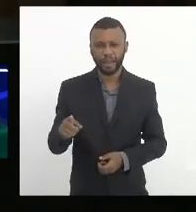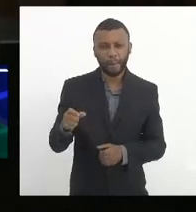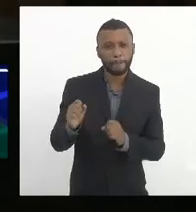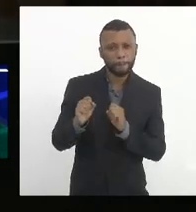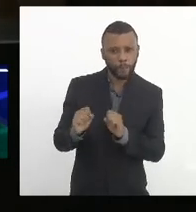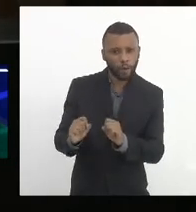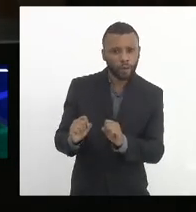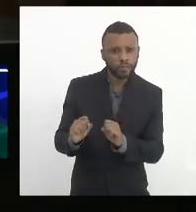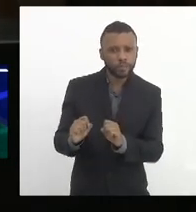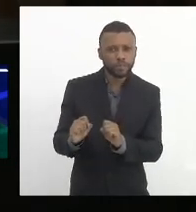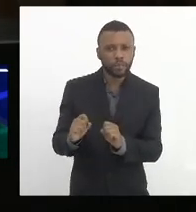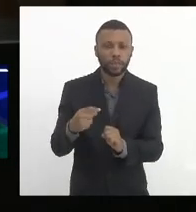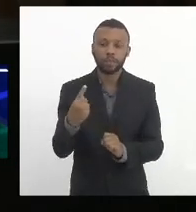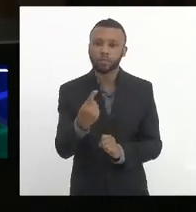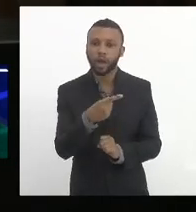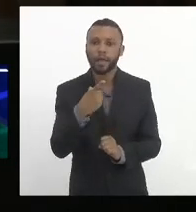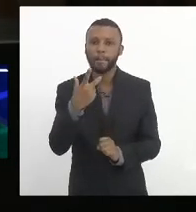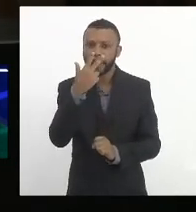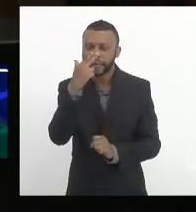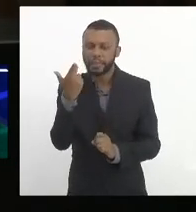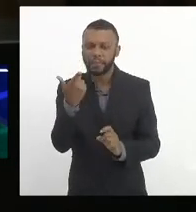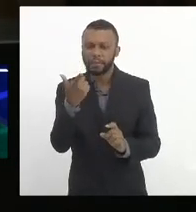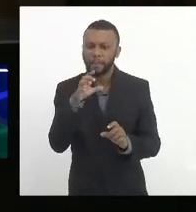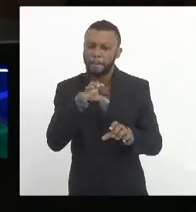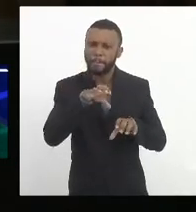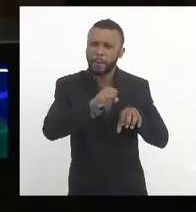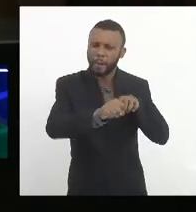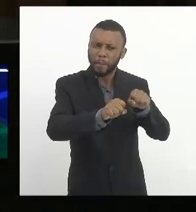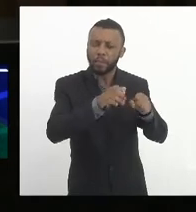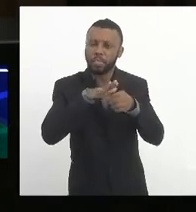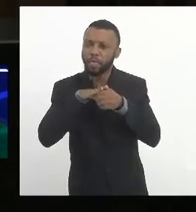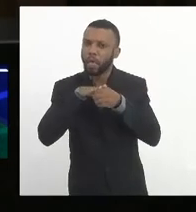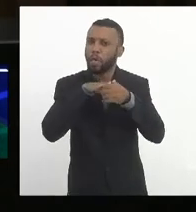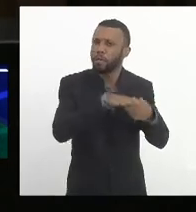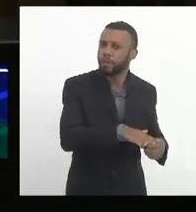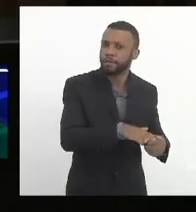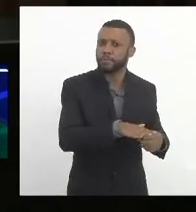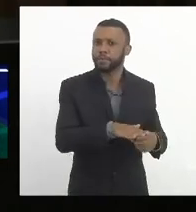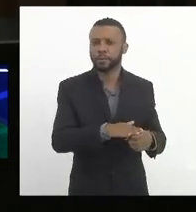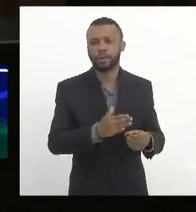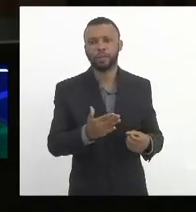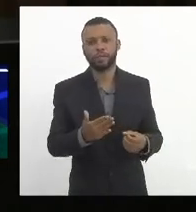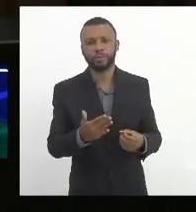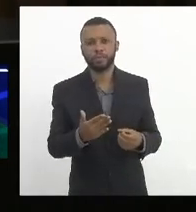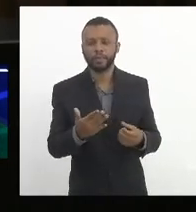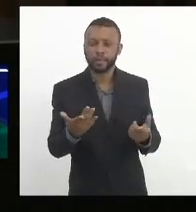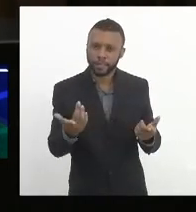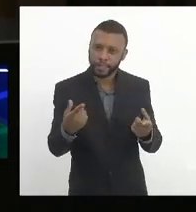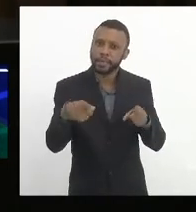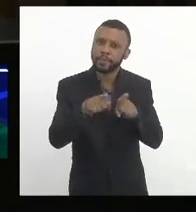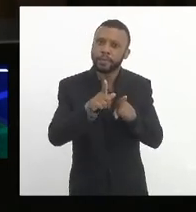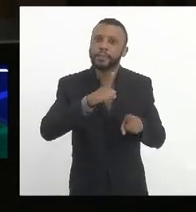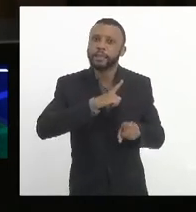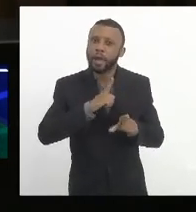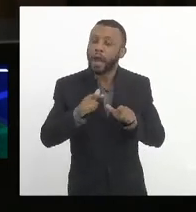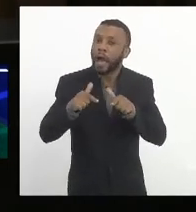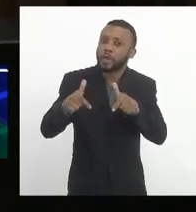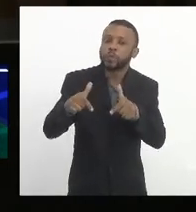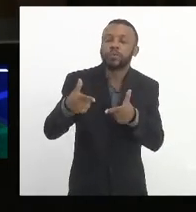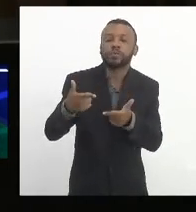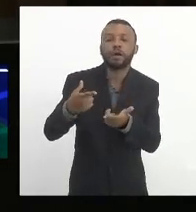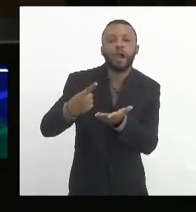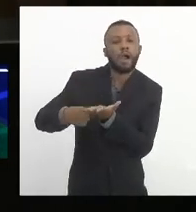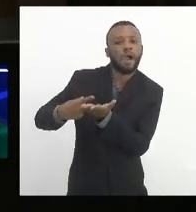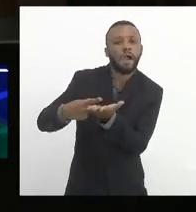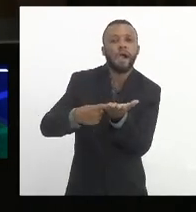e nós estamos sendo caçados silenciados e tendo que lidar com atitudes arbitrárias